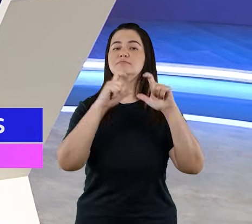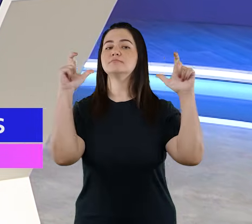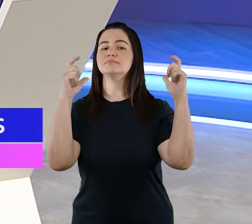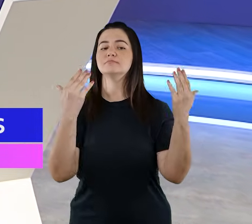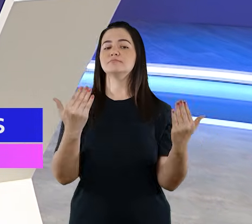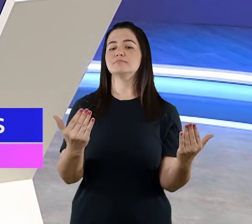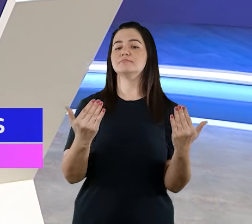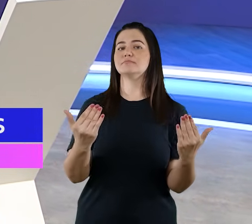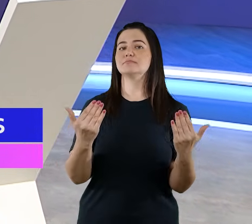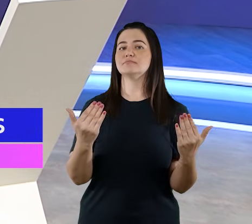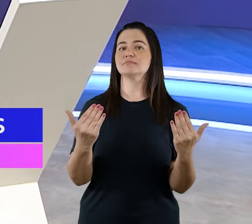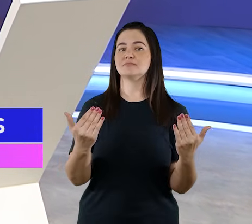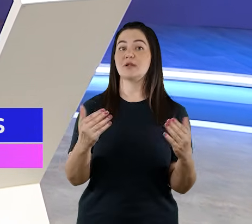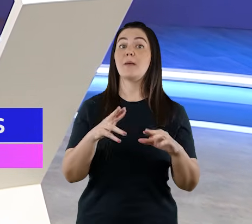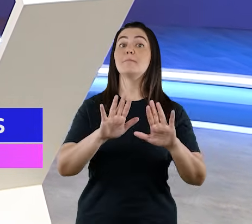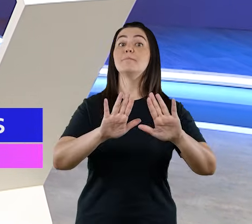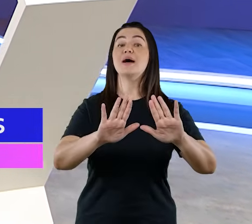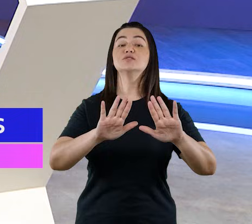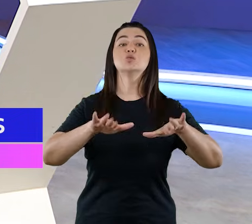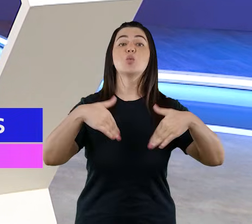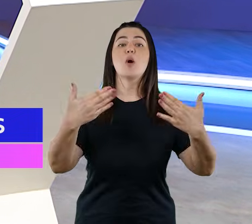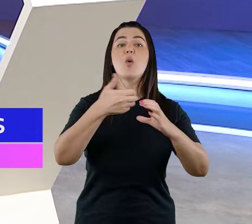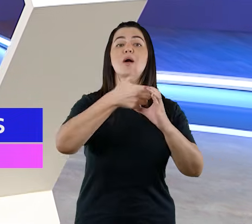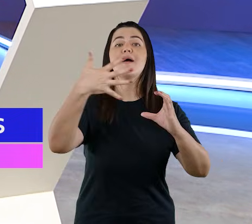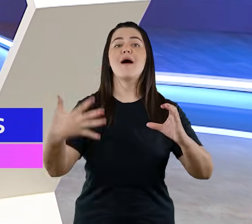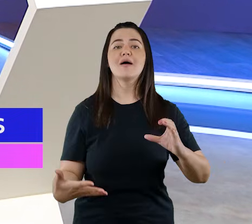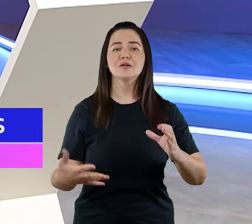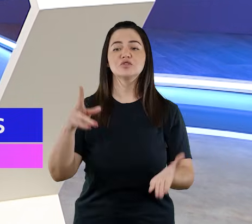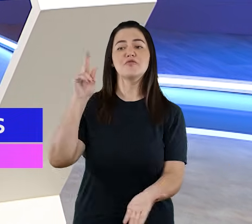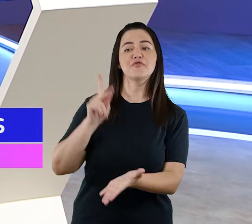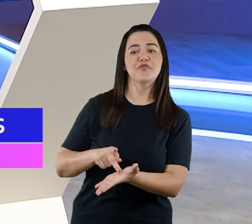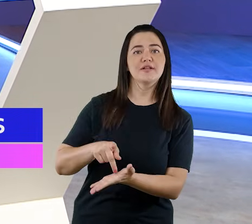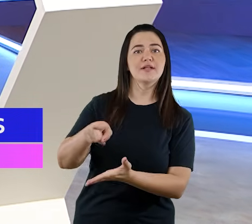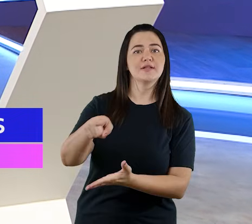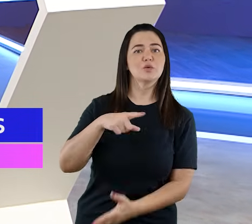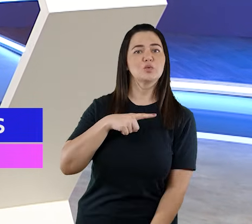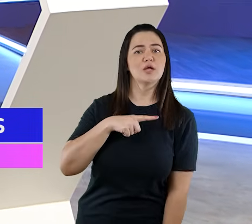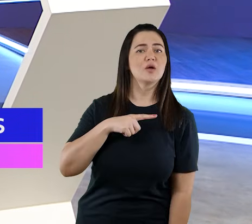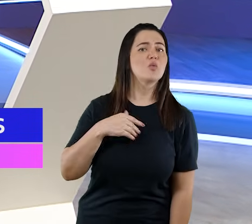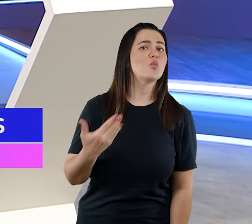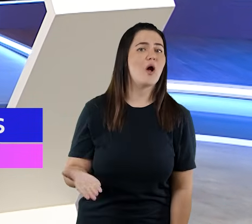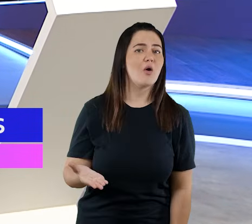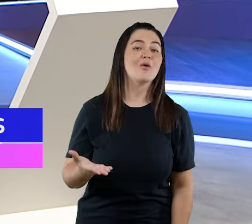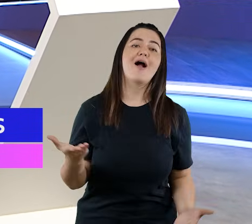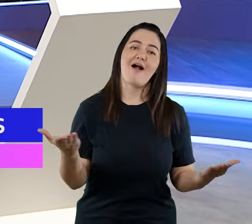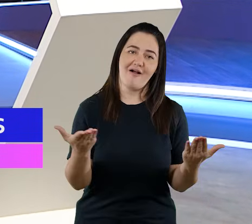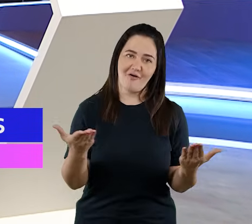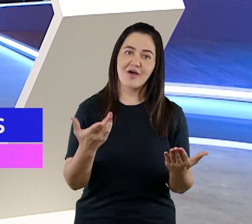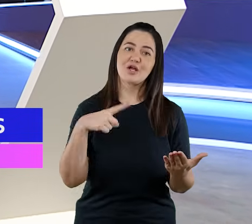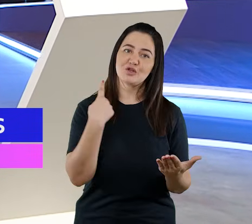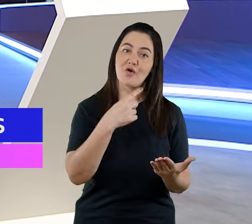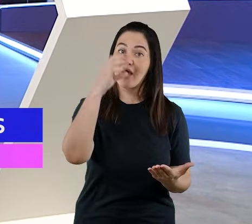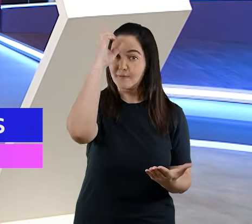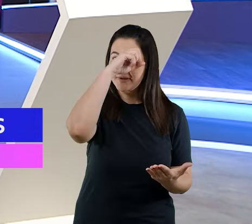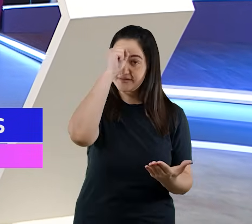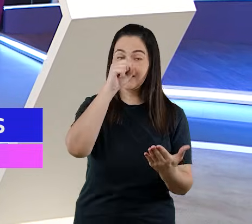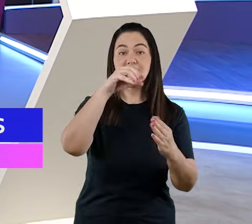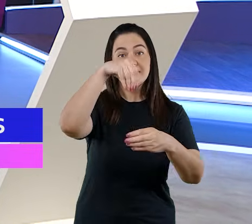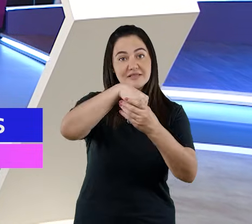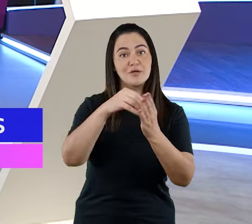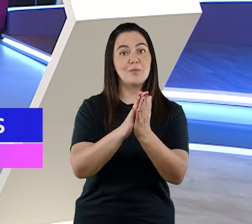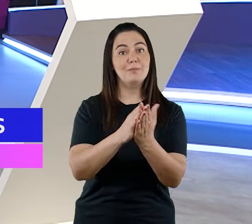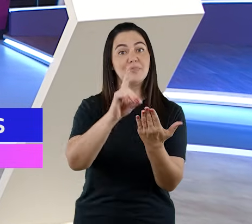verdadeiro. É ela que tem que falar, porque aqui no programa A Arena do Futuro, tudo começa na palavra. E é na palavra que eu e